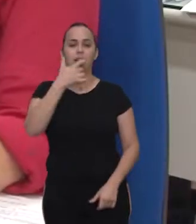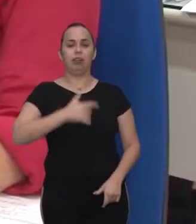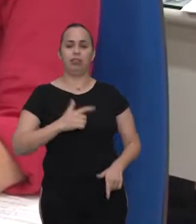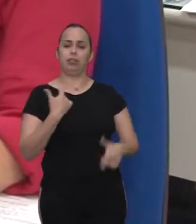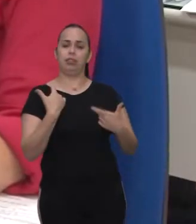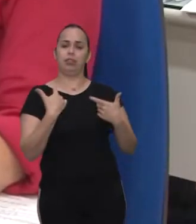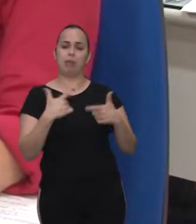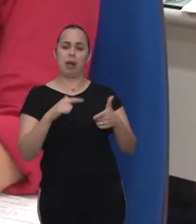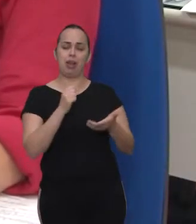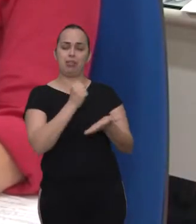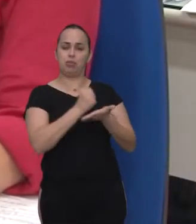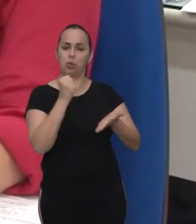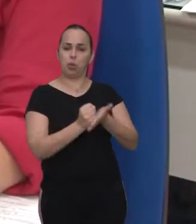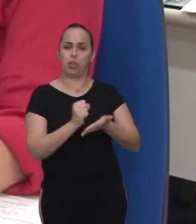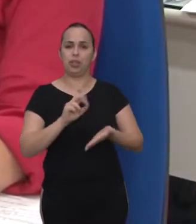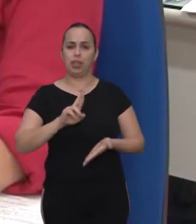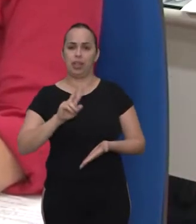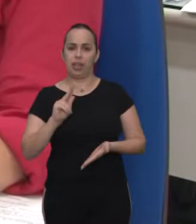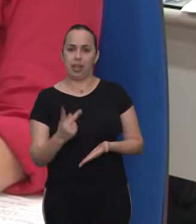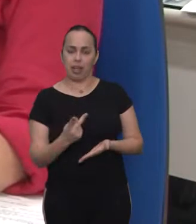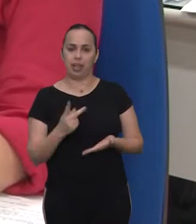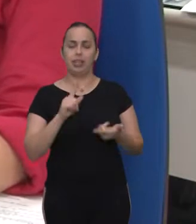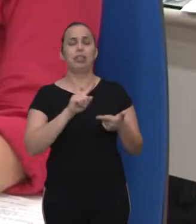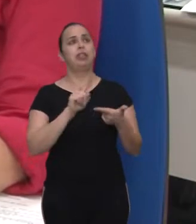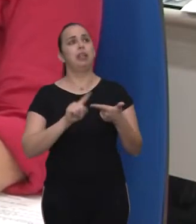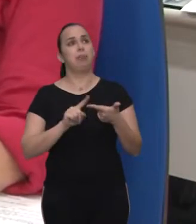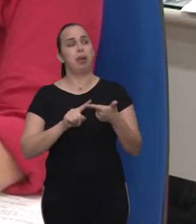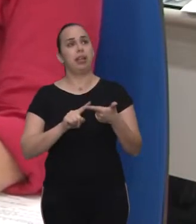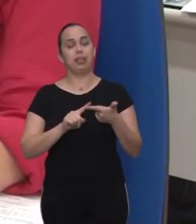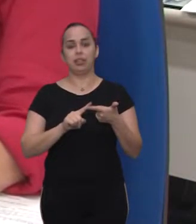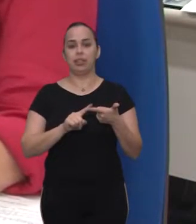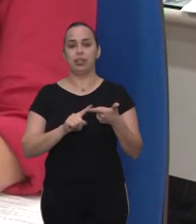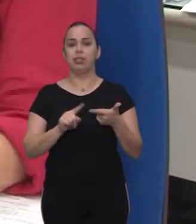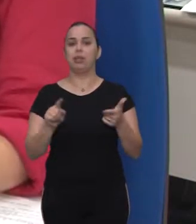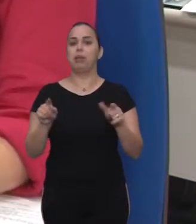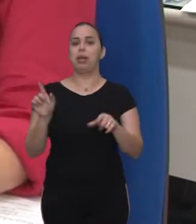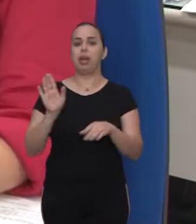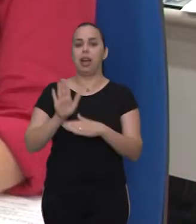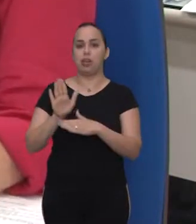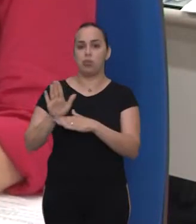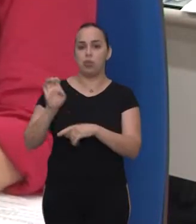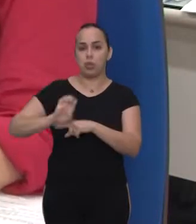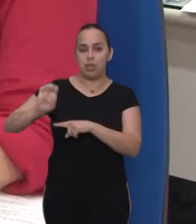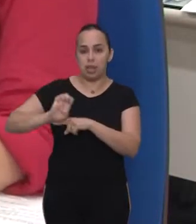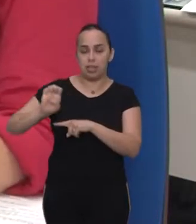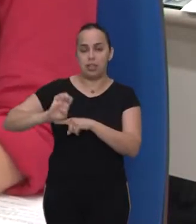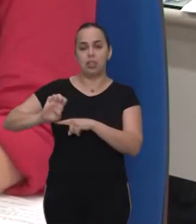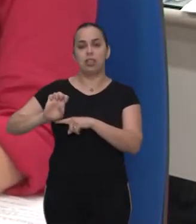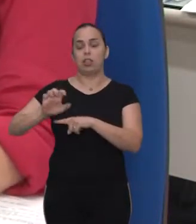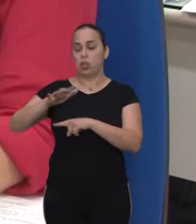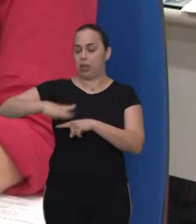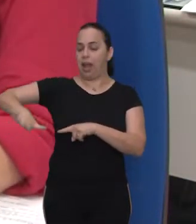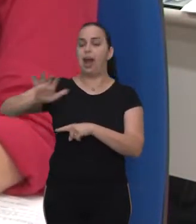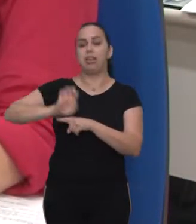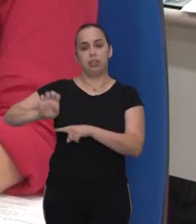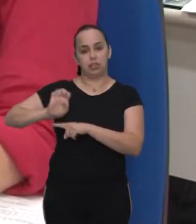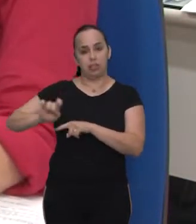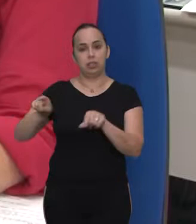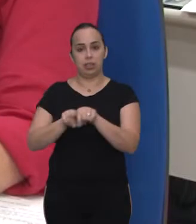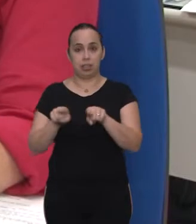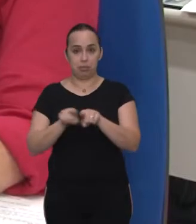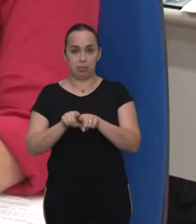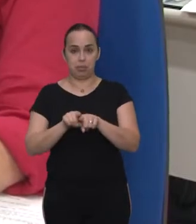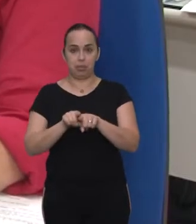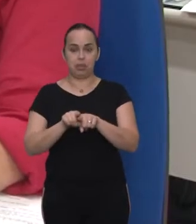é o trabalho com a parte de admissão eu cuido em tratação e Estagiários eu cuido de tudo o que é dos